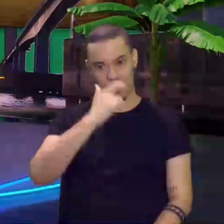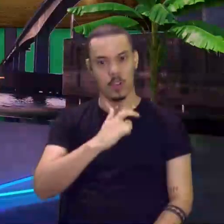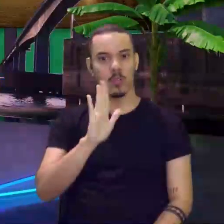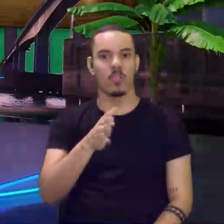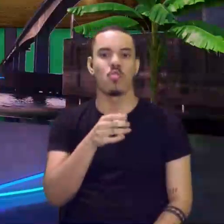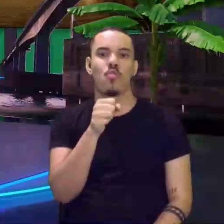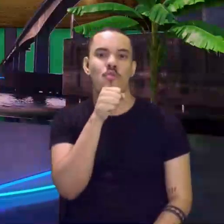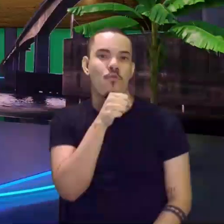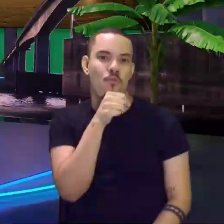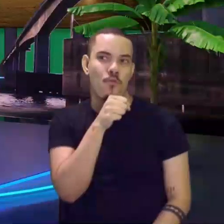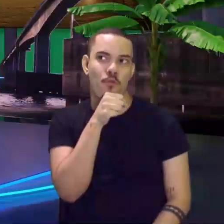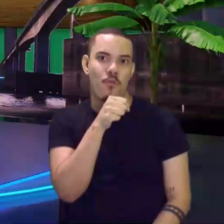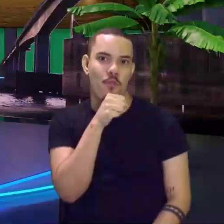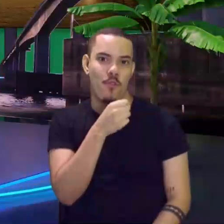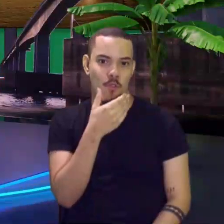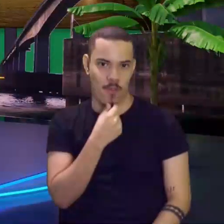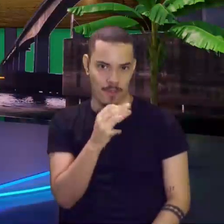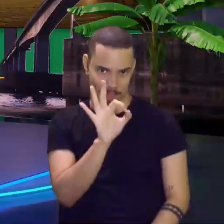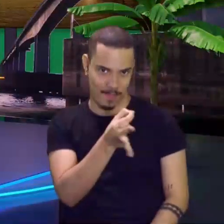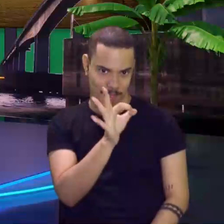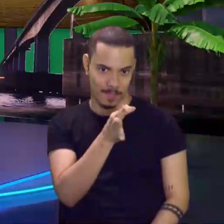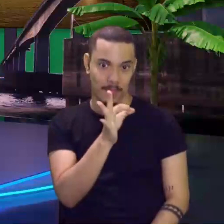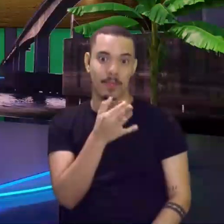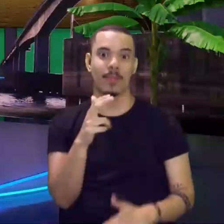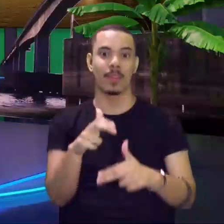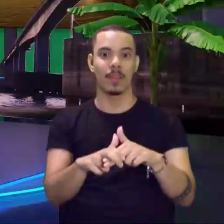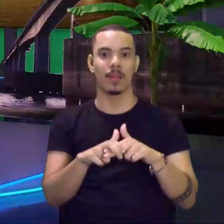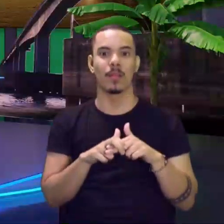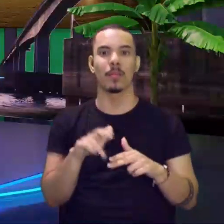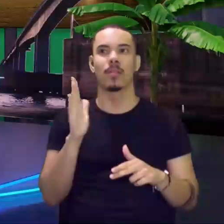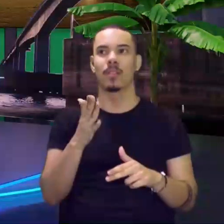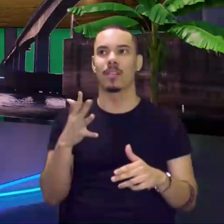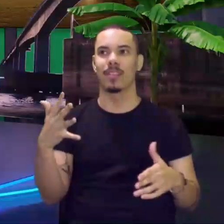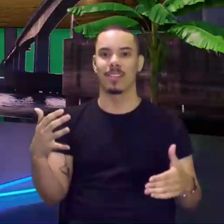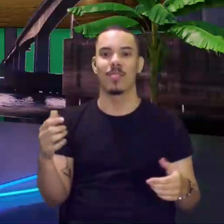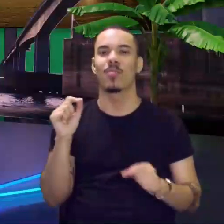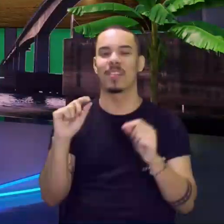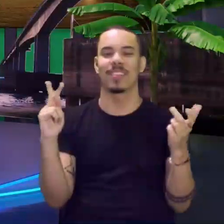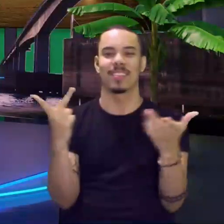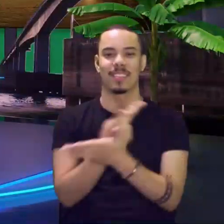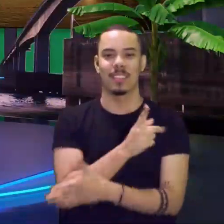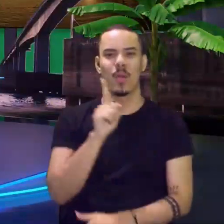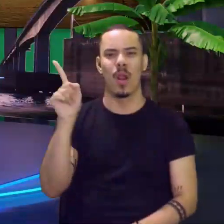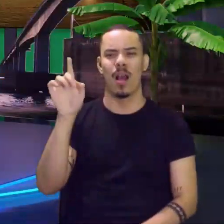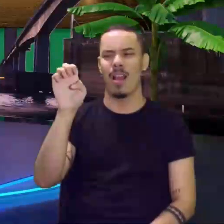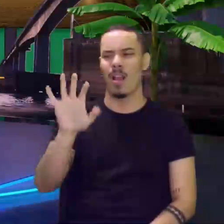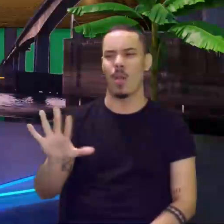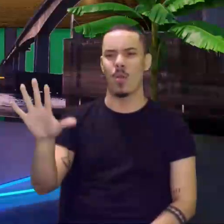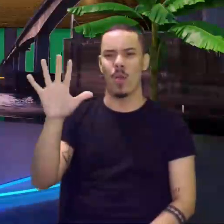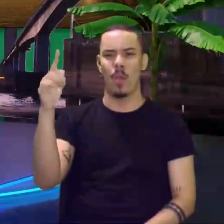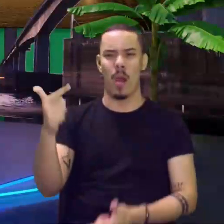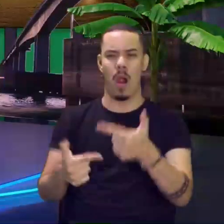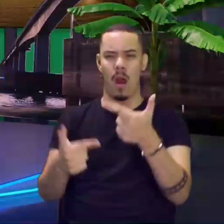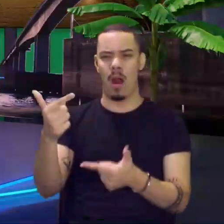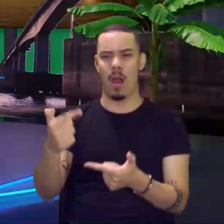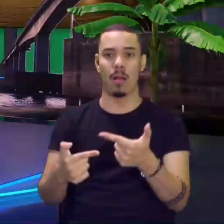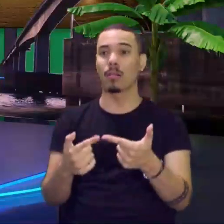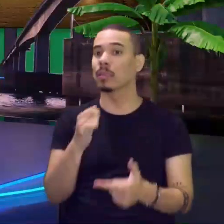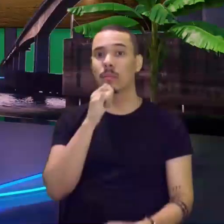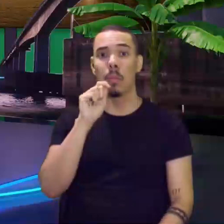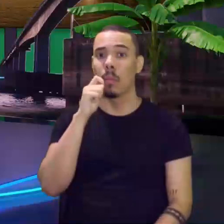vovô Arimateia, que aquele conflito que está tendo lá na Europa influenciou no nosso café da manhã, no nosso